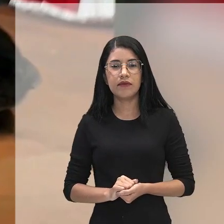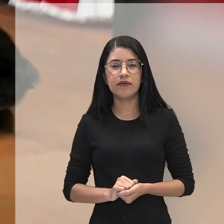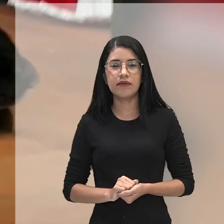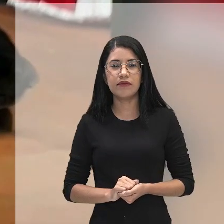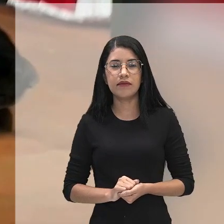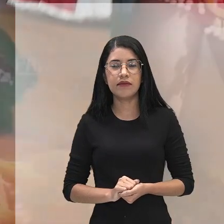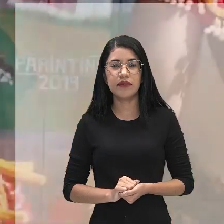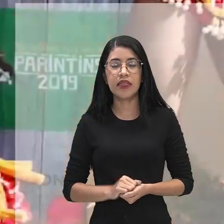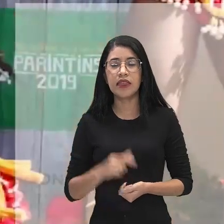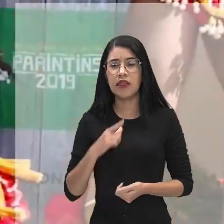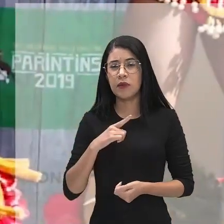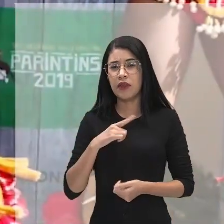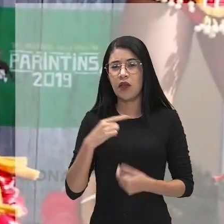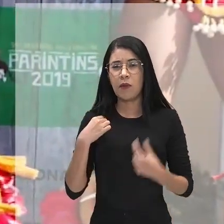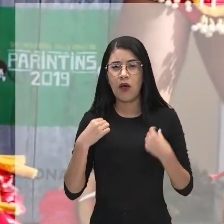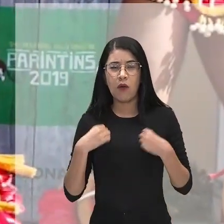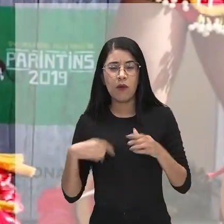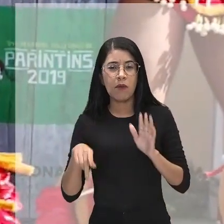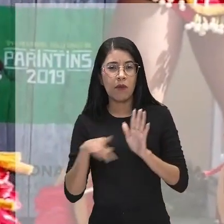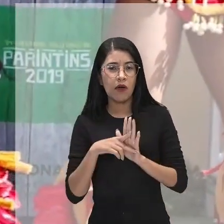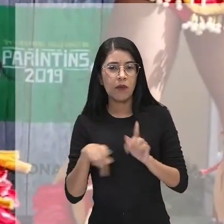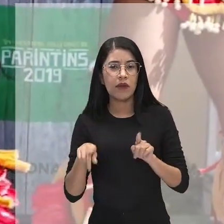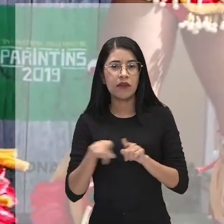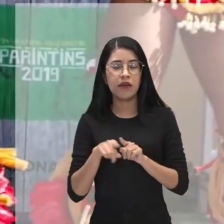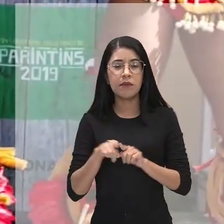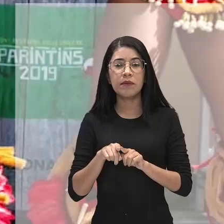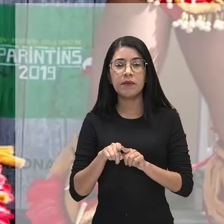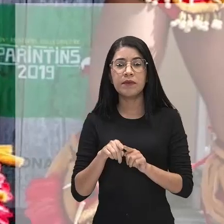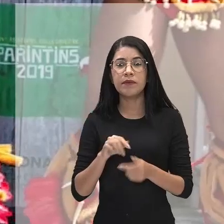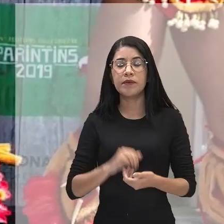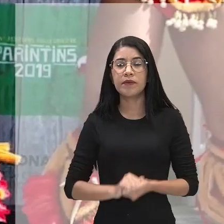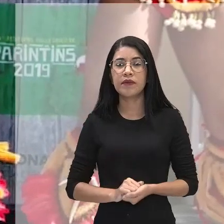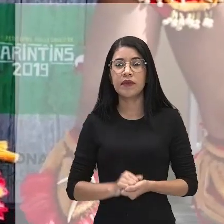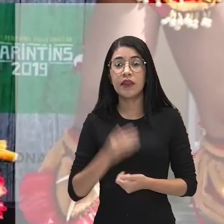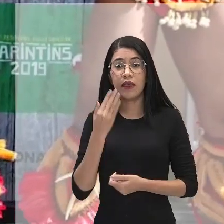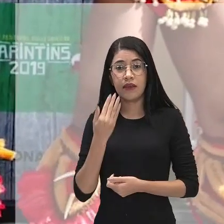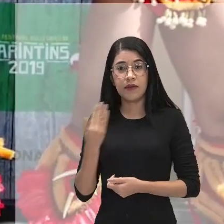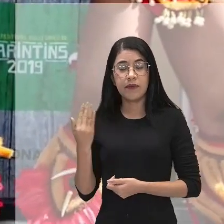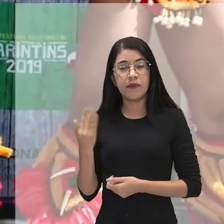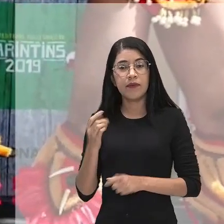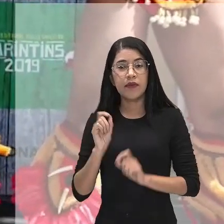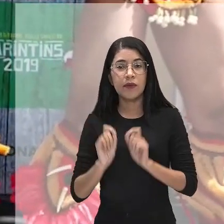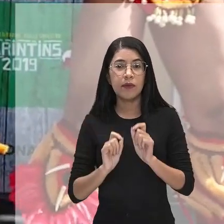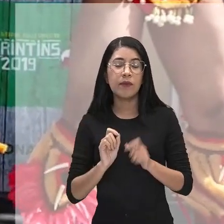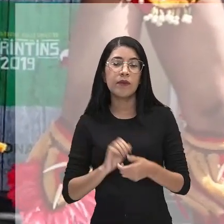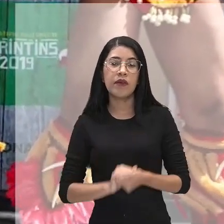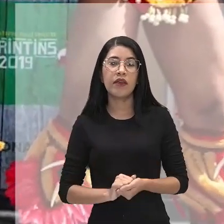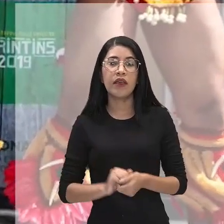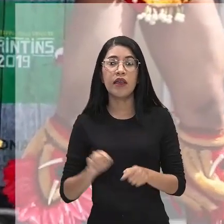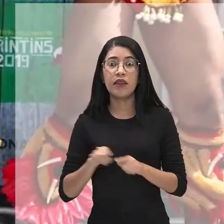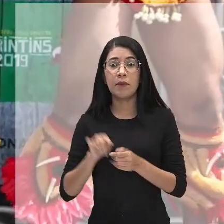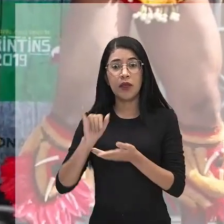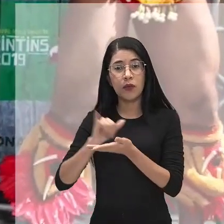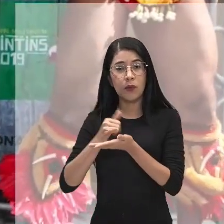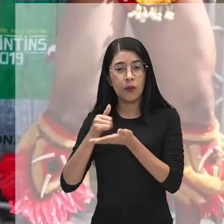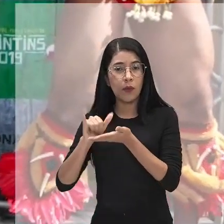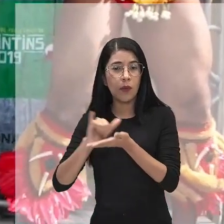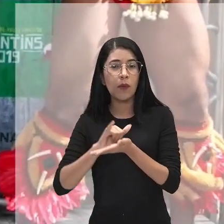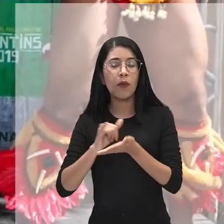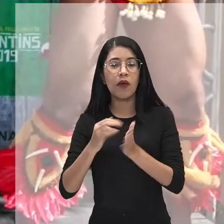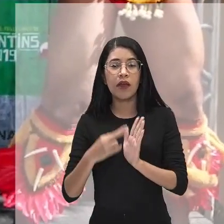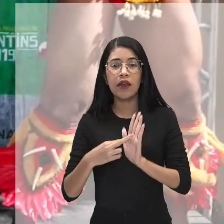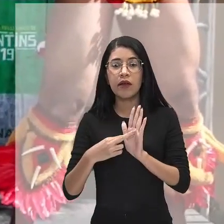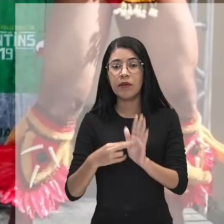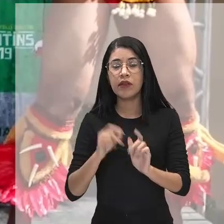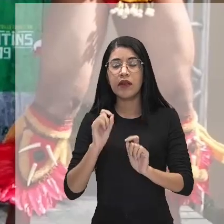todo um vestuário, a forma como é apresentado e nada mais, nada menos do que o nosso boi-bumbá, que